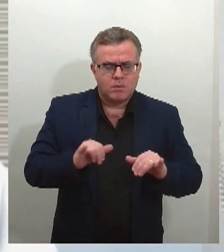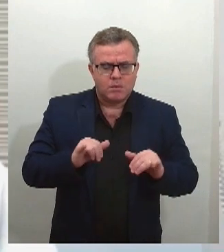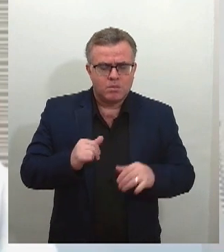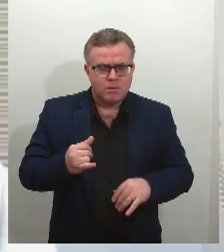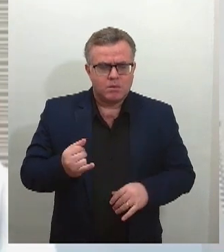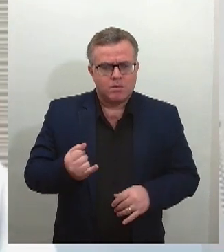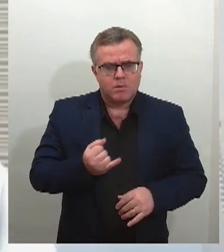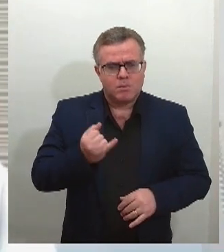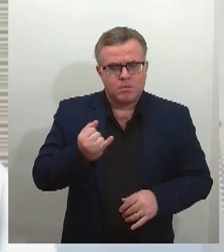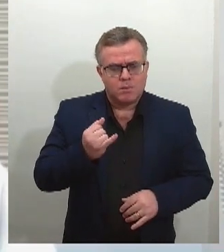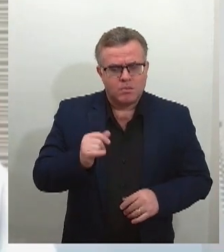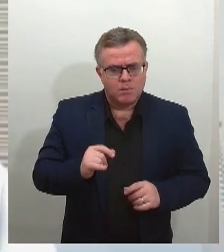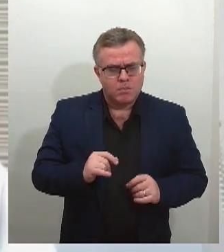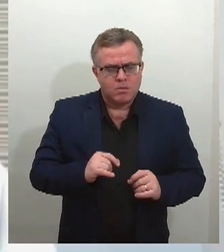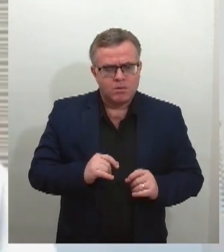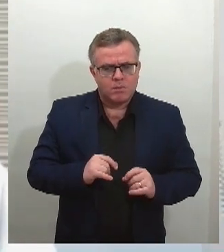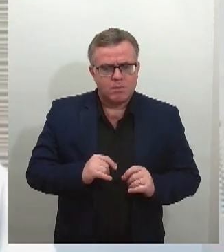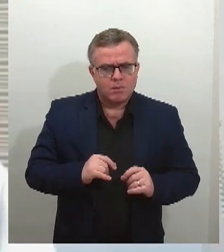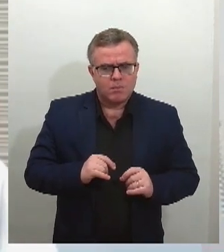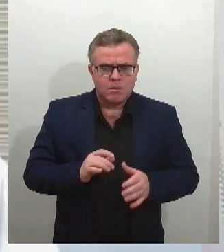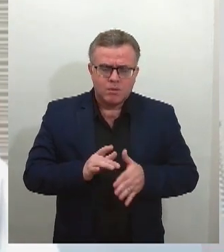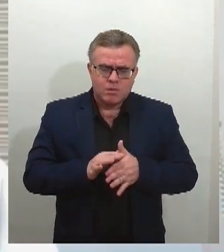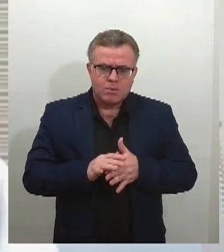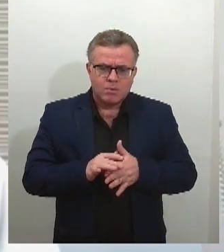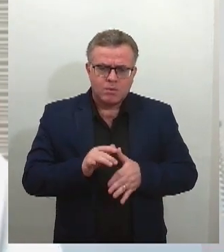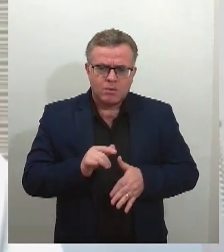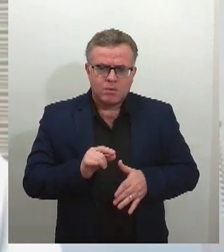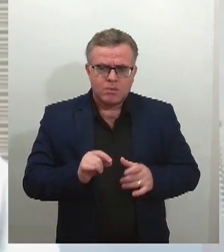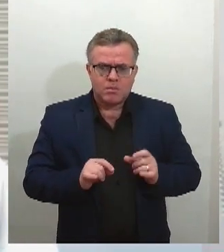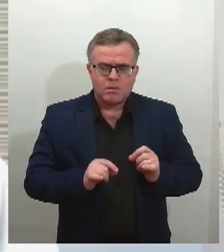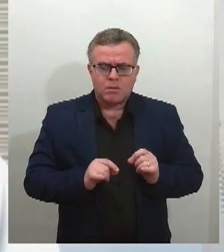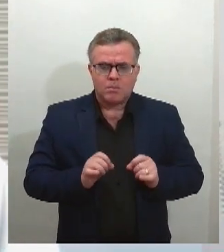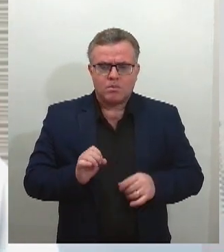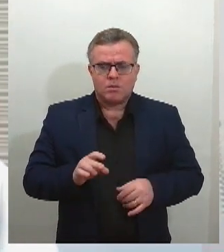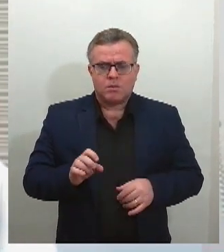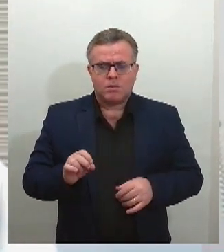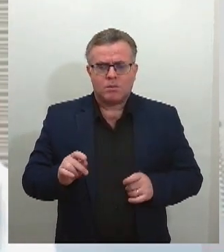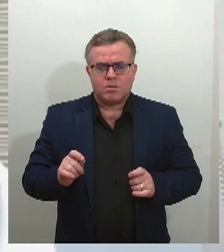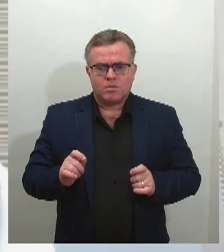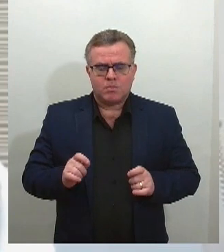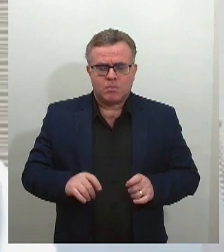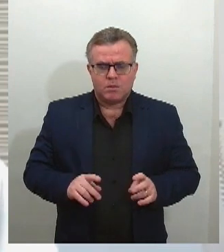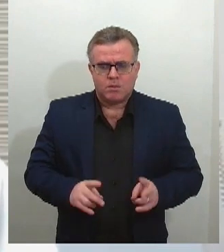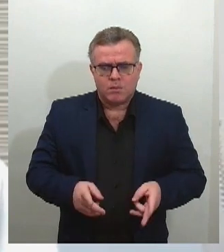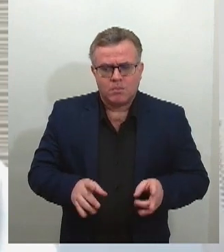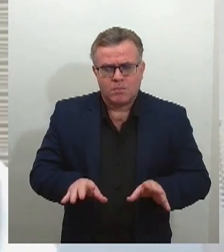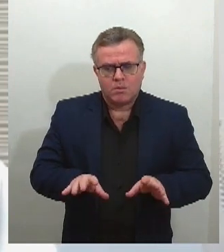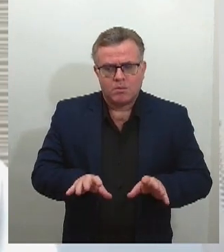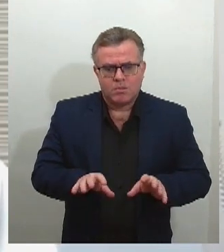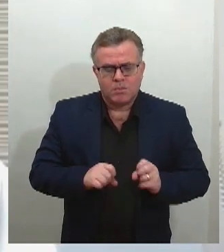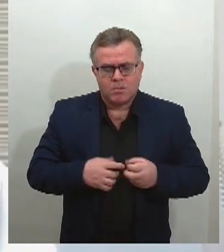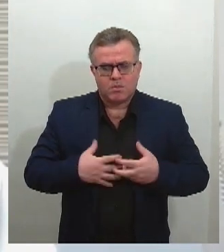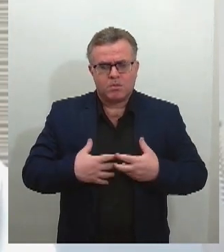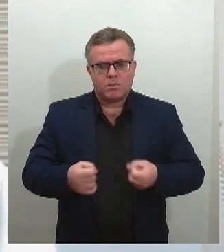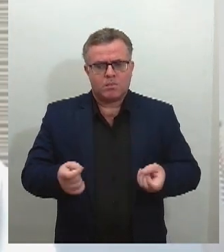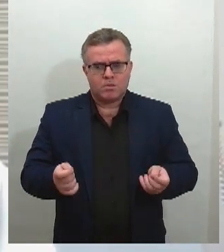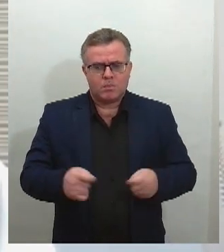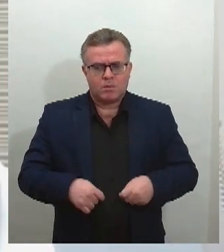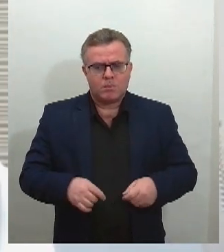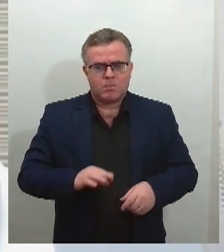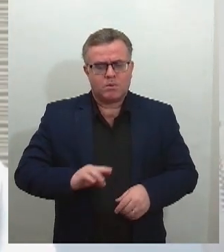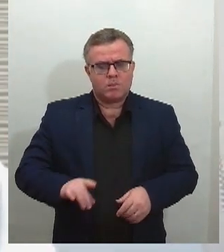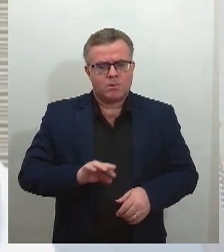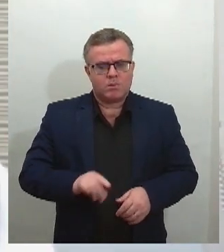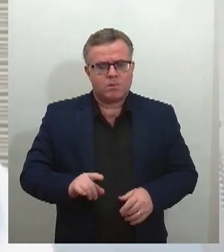o HPV não é um vírus exclusivamente sexualmente transmissível. Então, a campanha